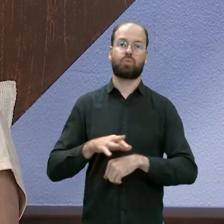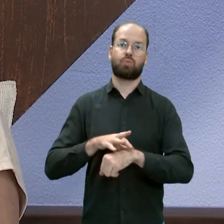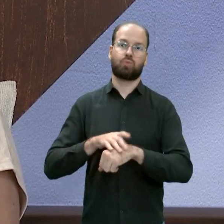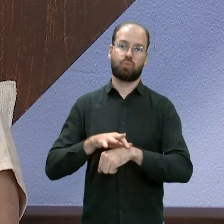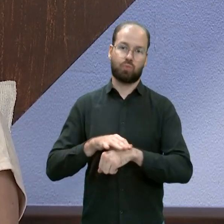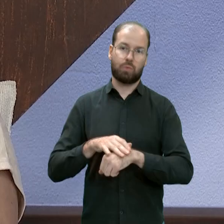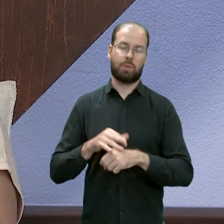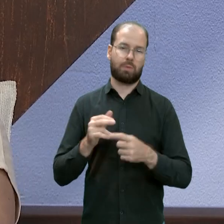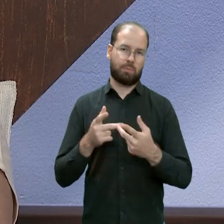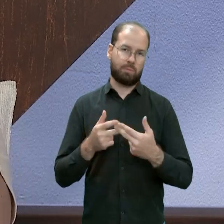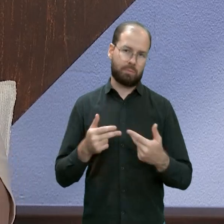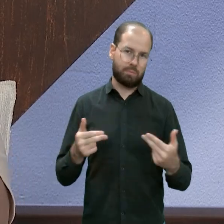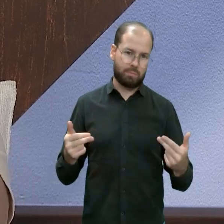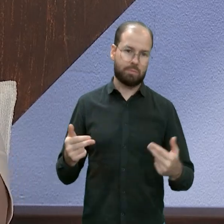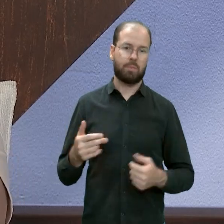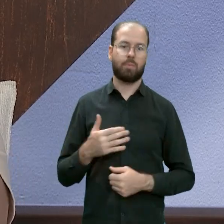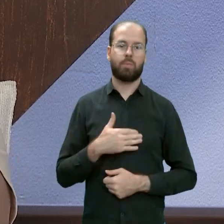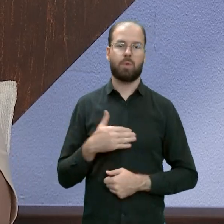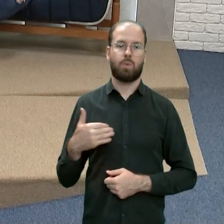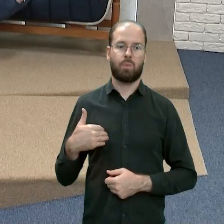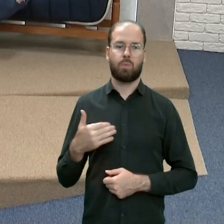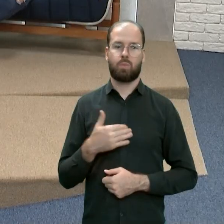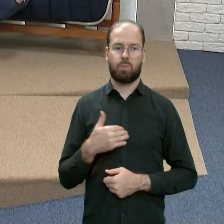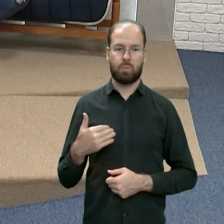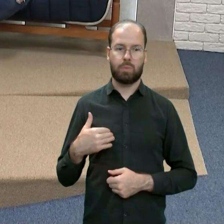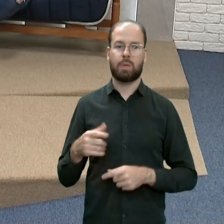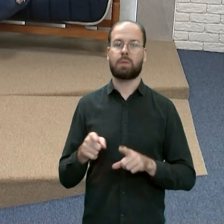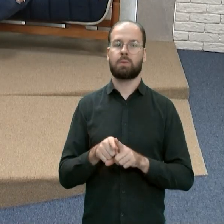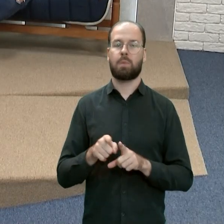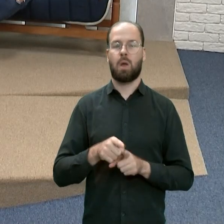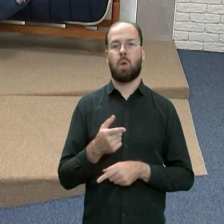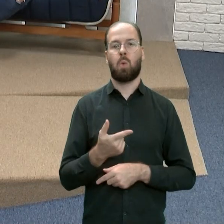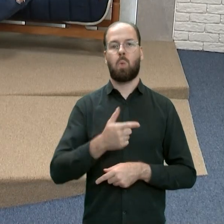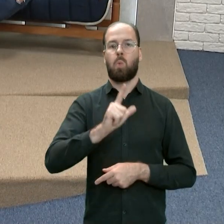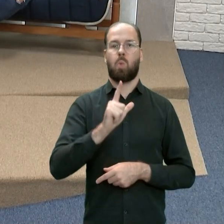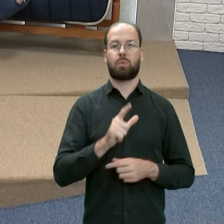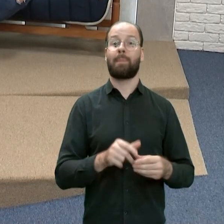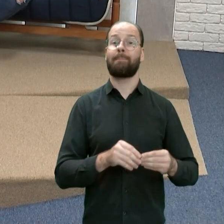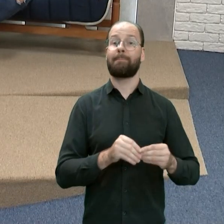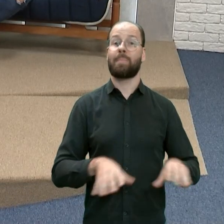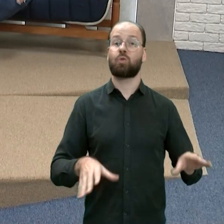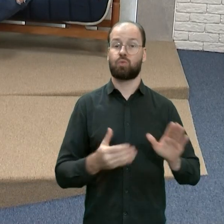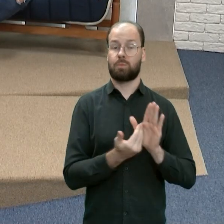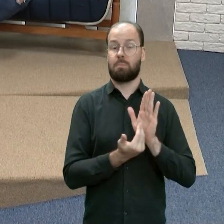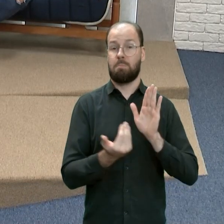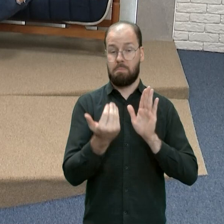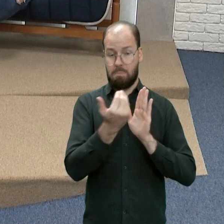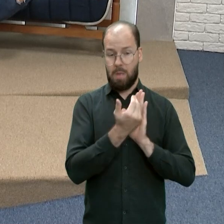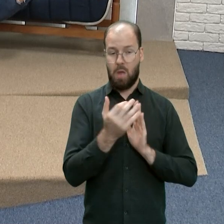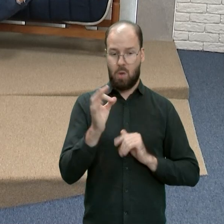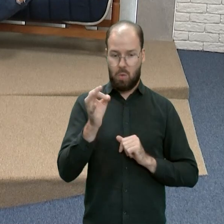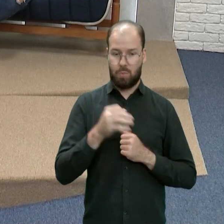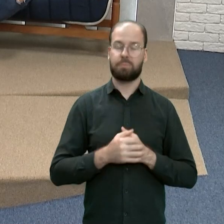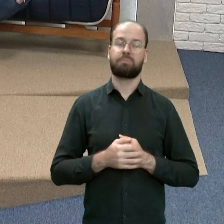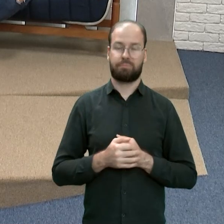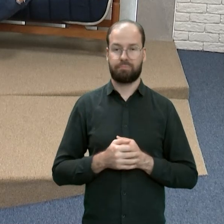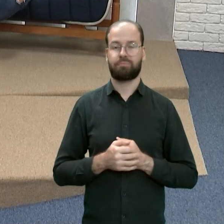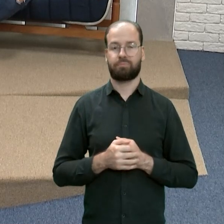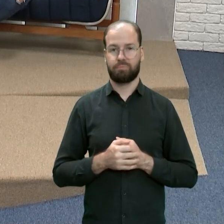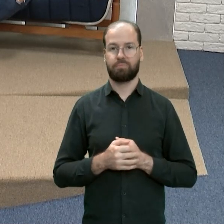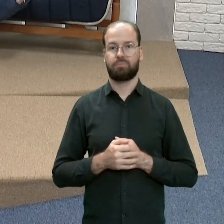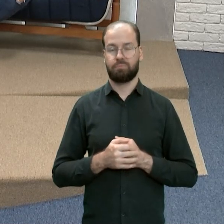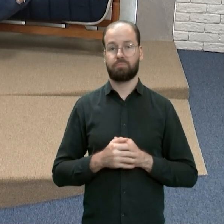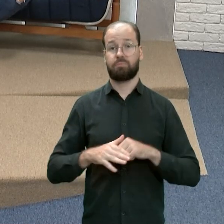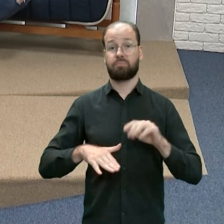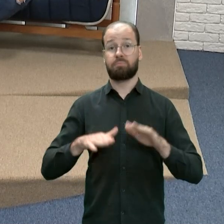Desde doenças respiratórias mesmo, né, Silvia, sim, até outros problemas muito exatamente. maiores que a gente tem, a gente muitas